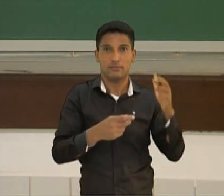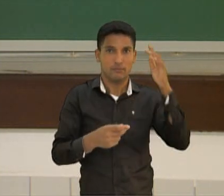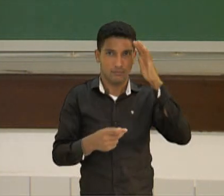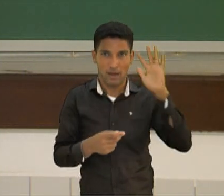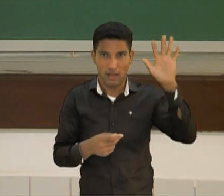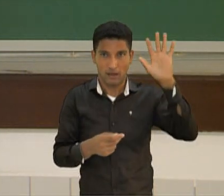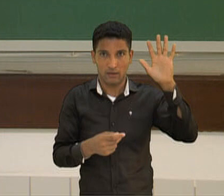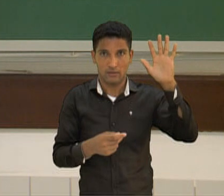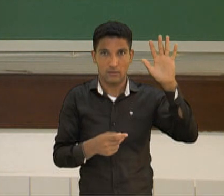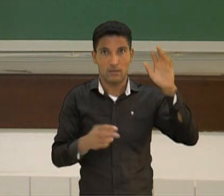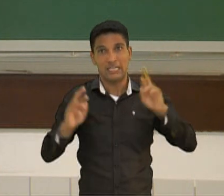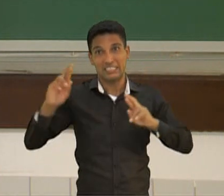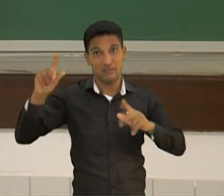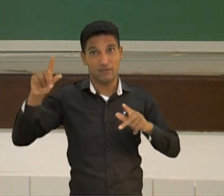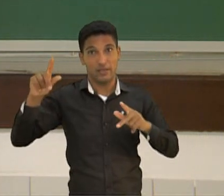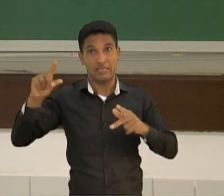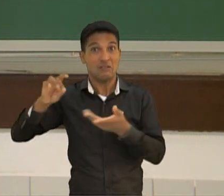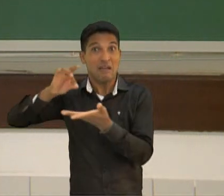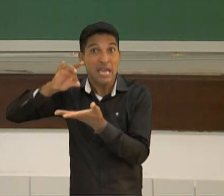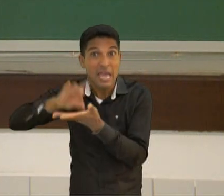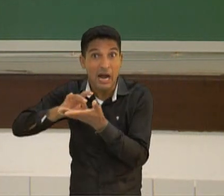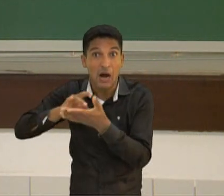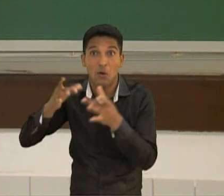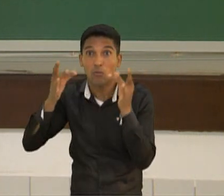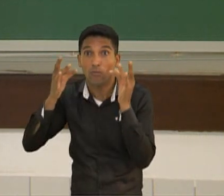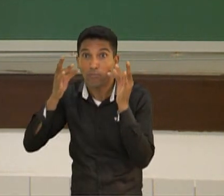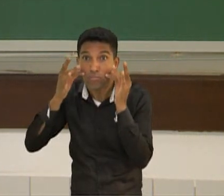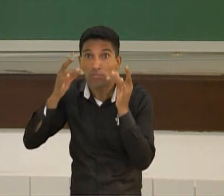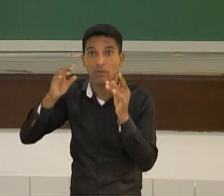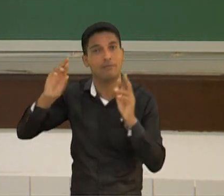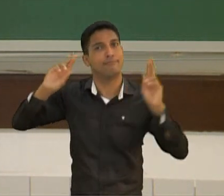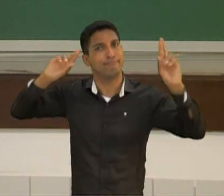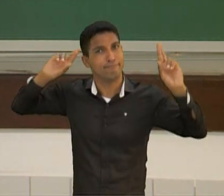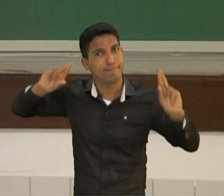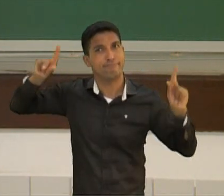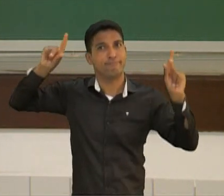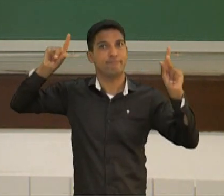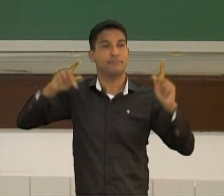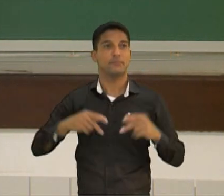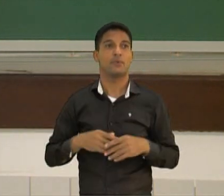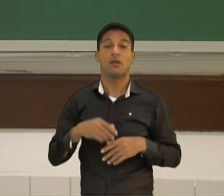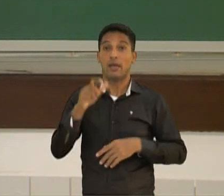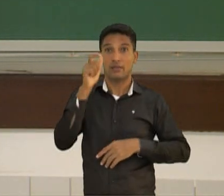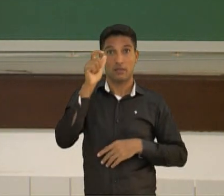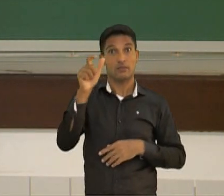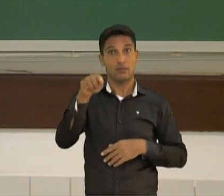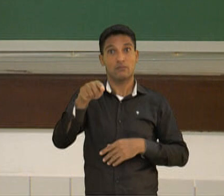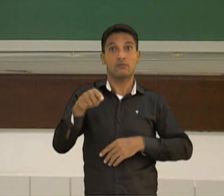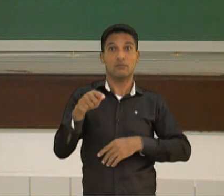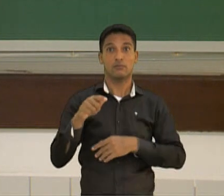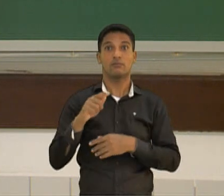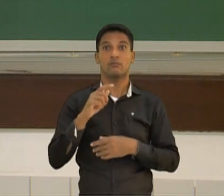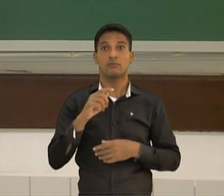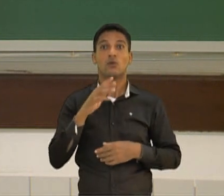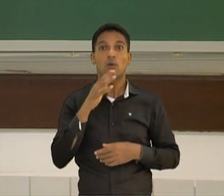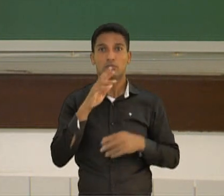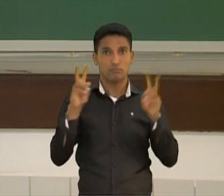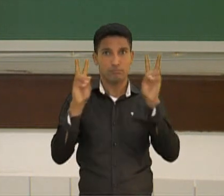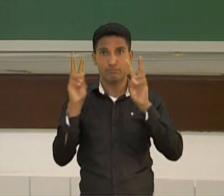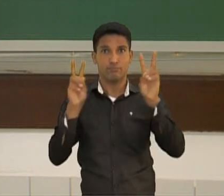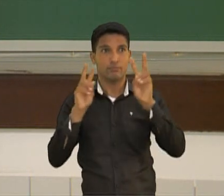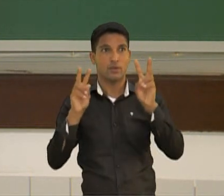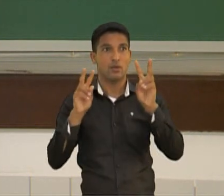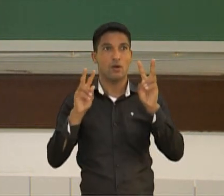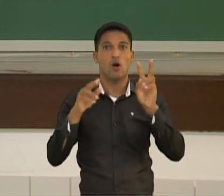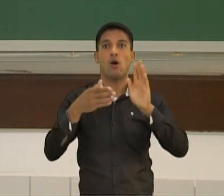obra ela traz muitas possibilidades de atividades, inclusive. É muito interessante a gente conhecer. Reparem, gente, que a paisagem